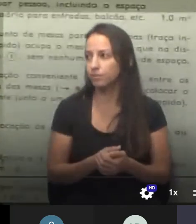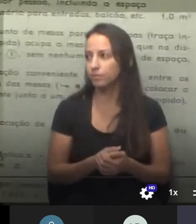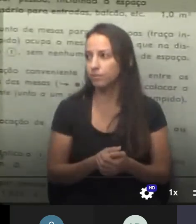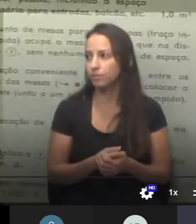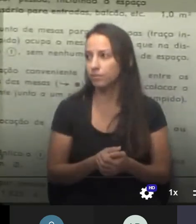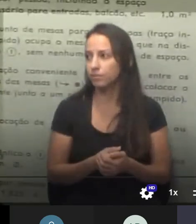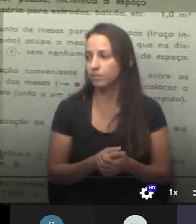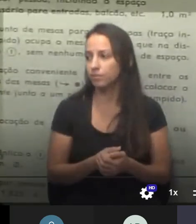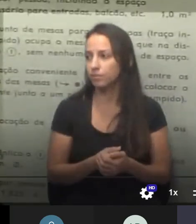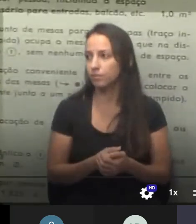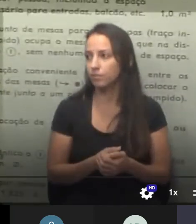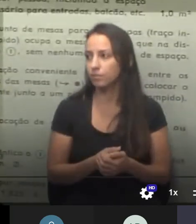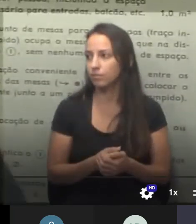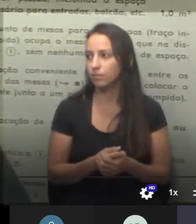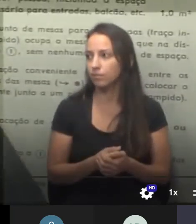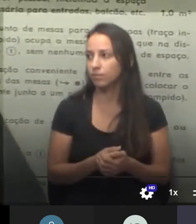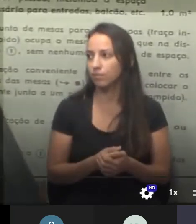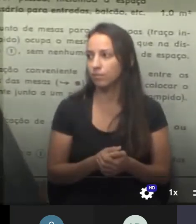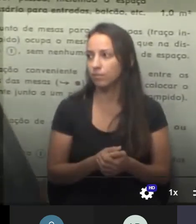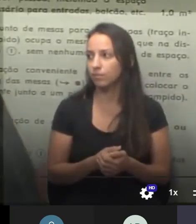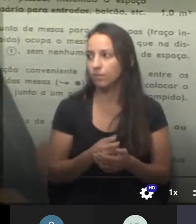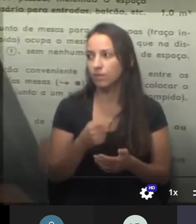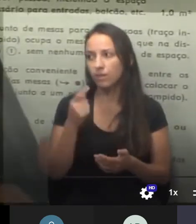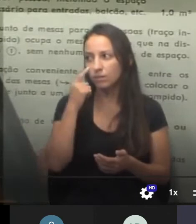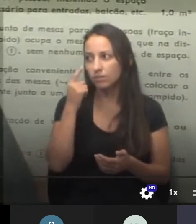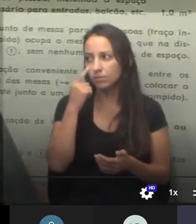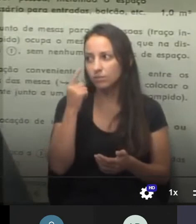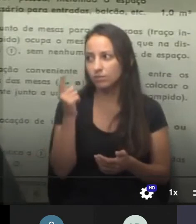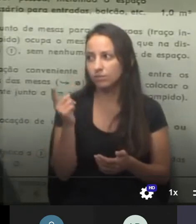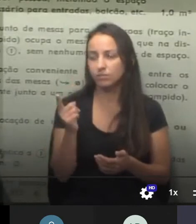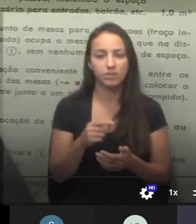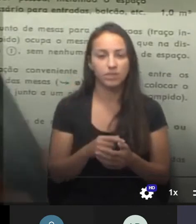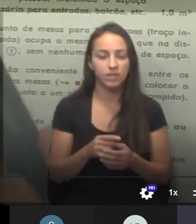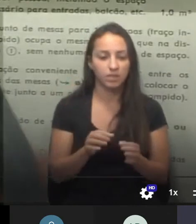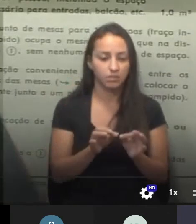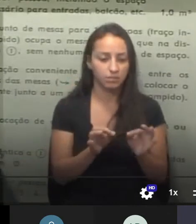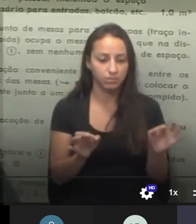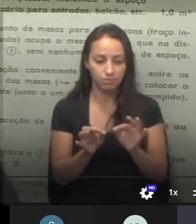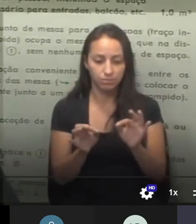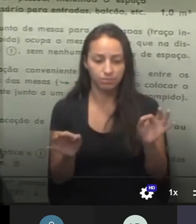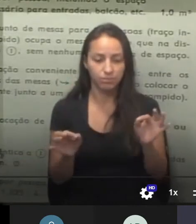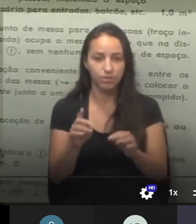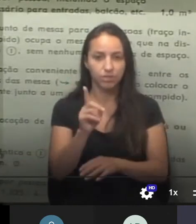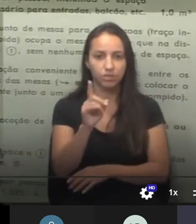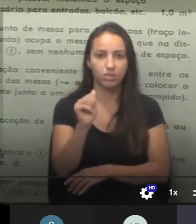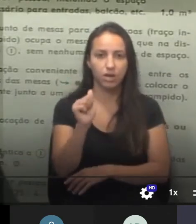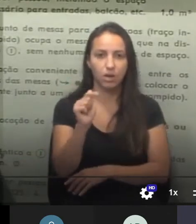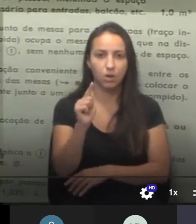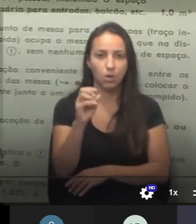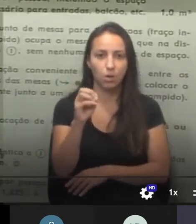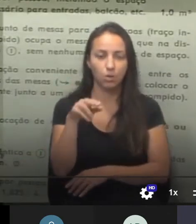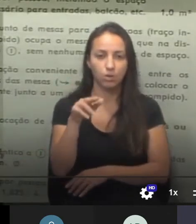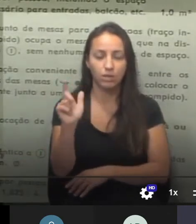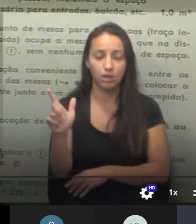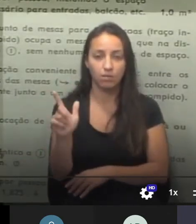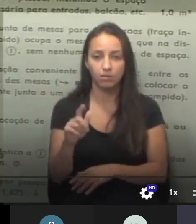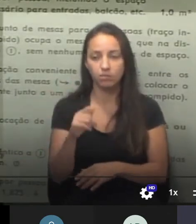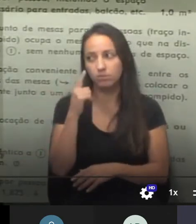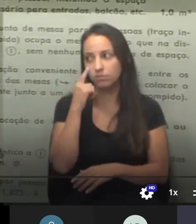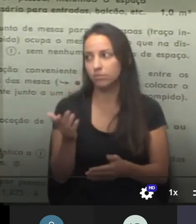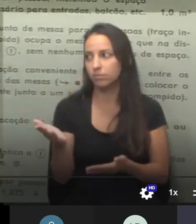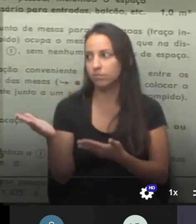mesas em diagonal. Observe que as distâncias aqui mudam e mudam bastante. Então, se você tem menos